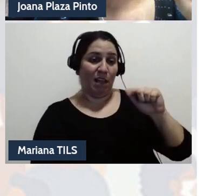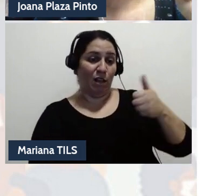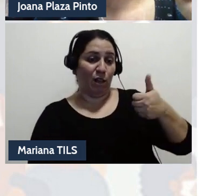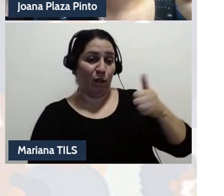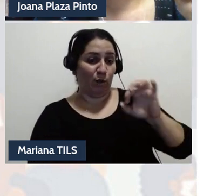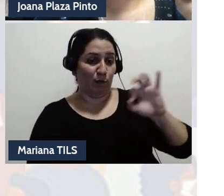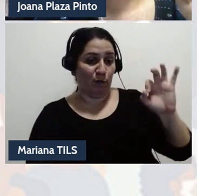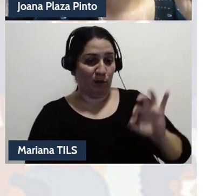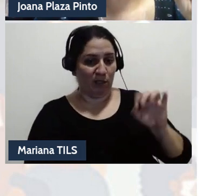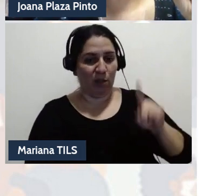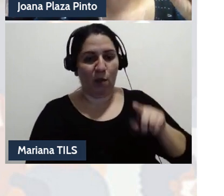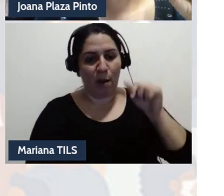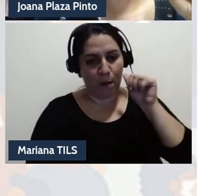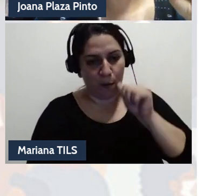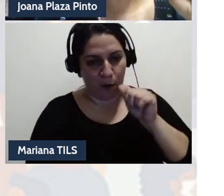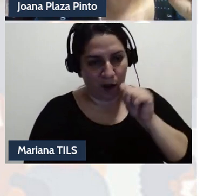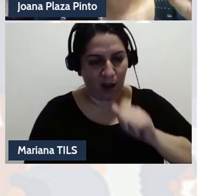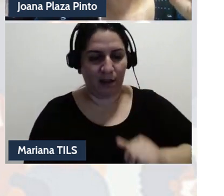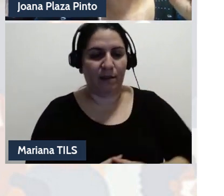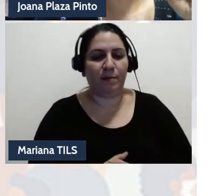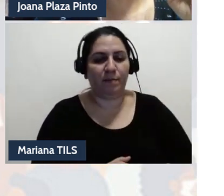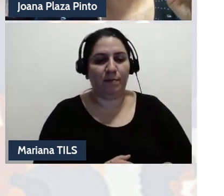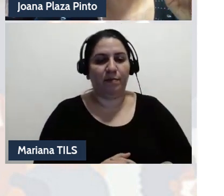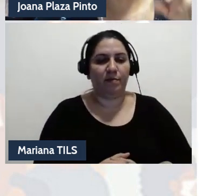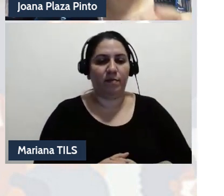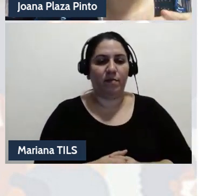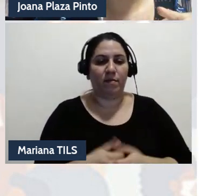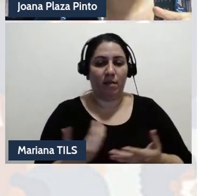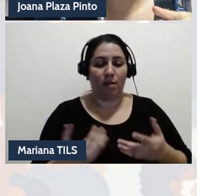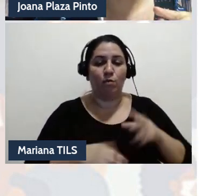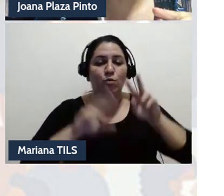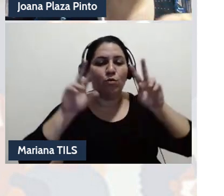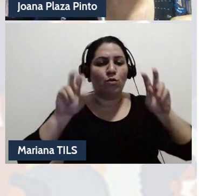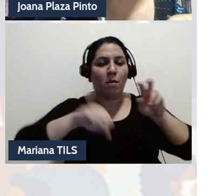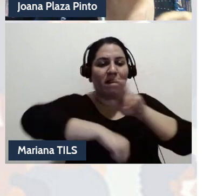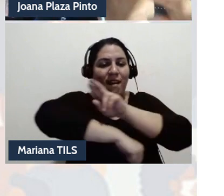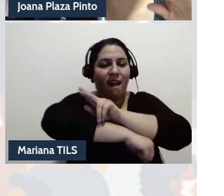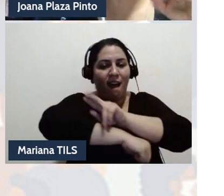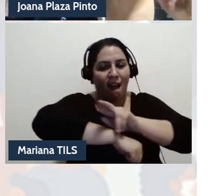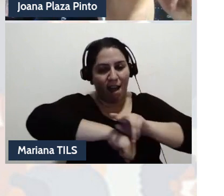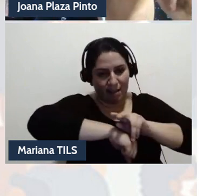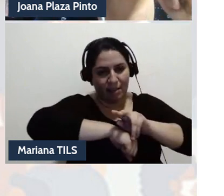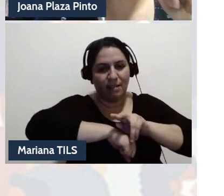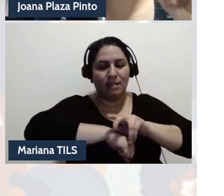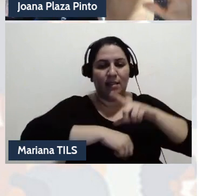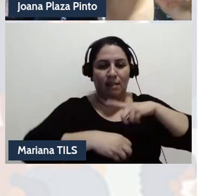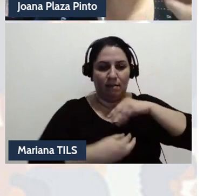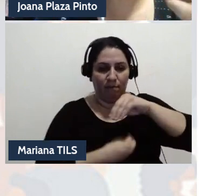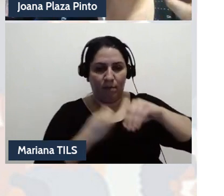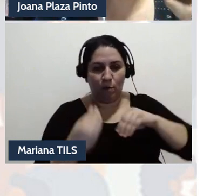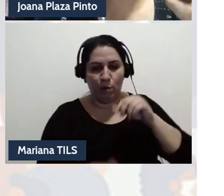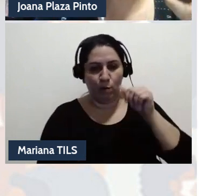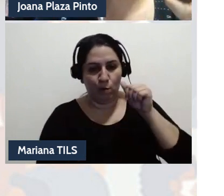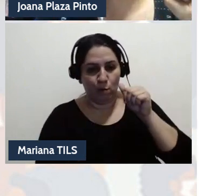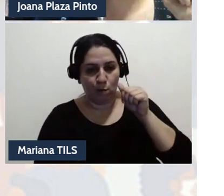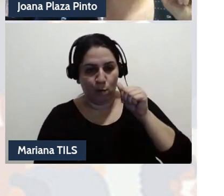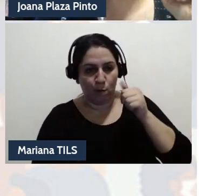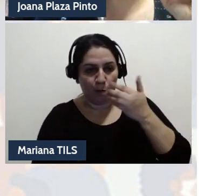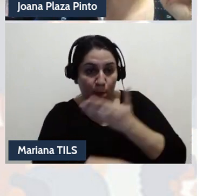E a raça está compilado, branco 56% e